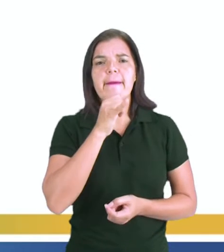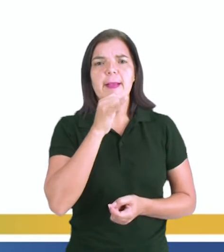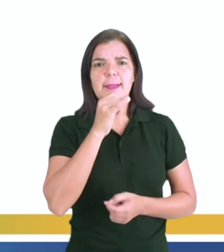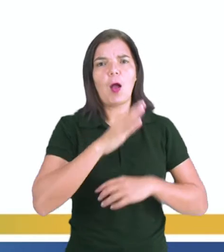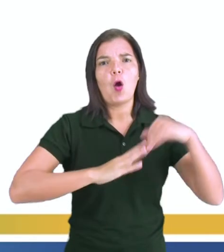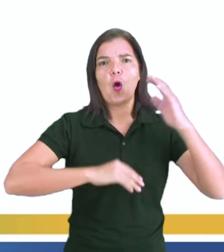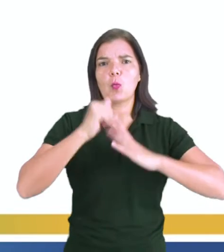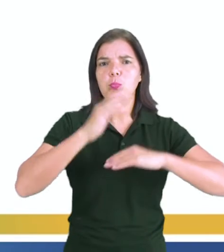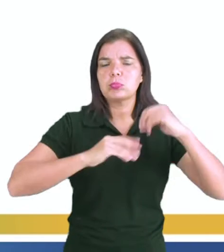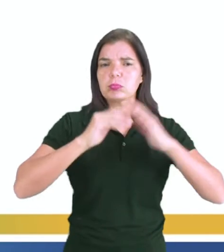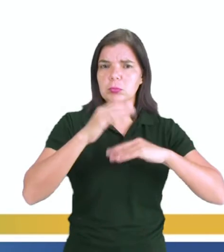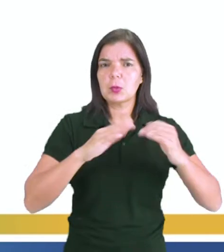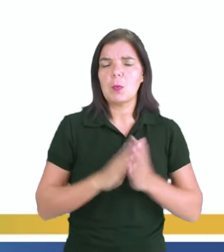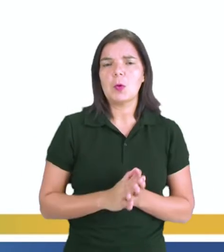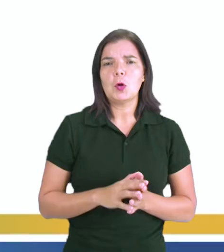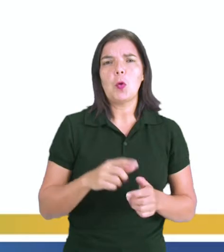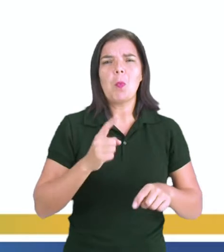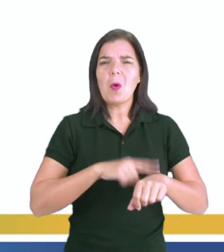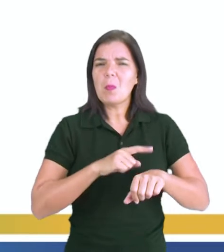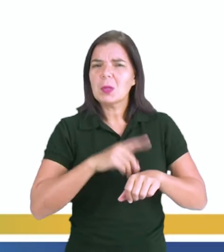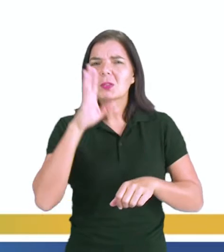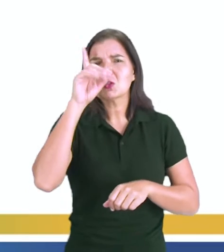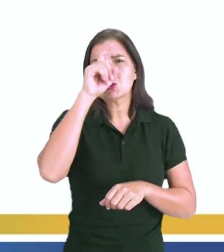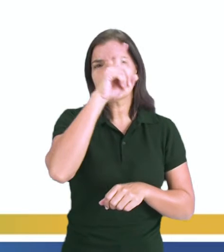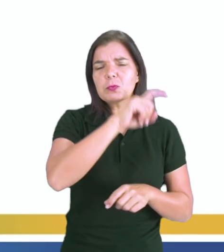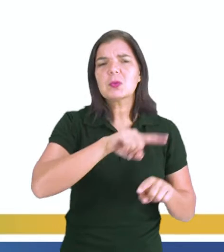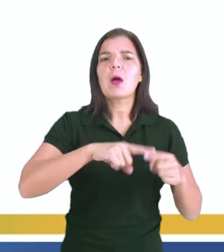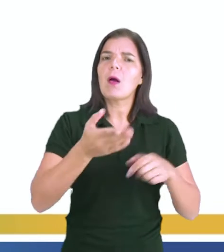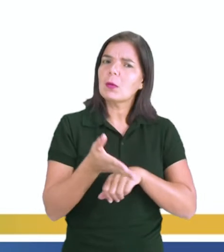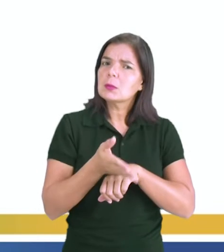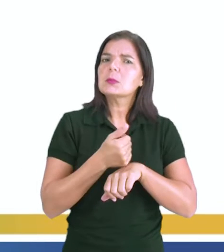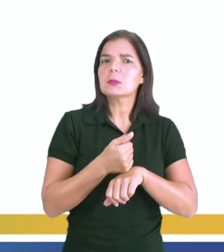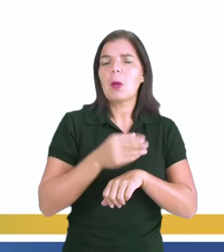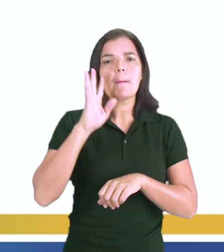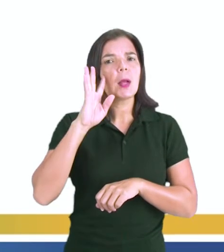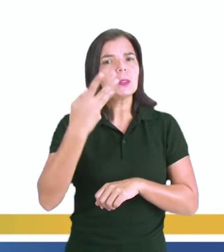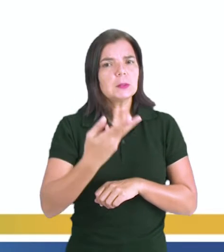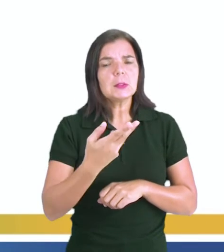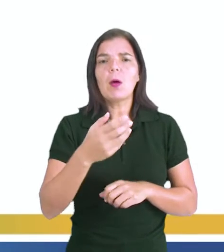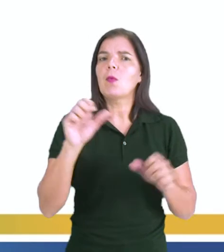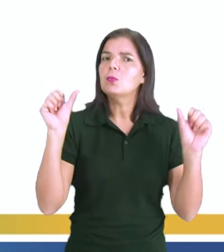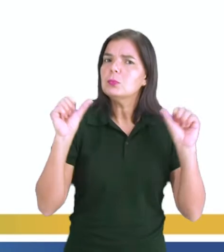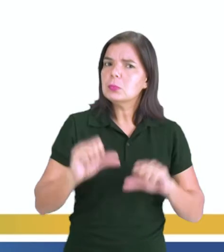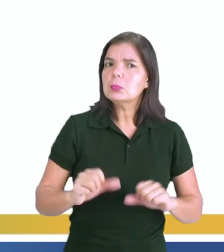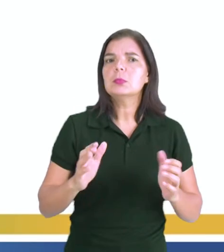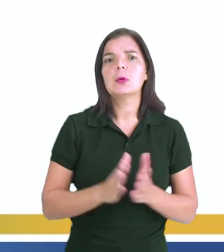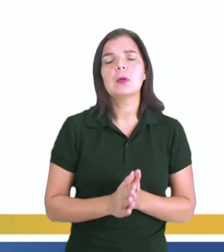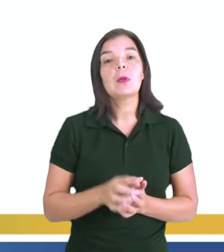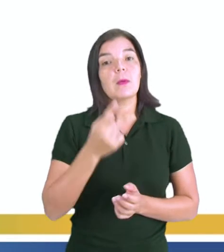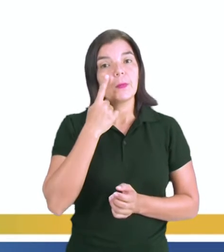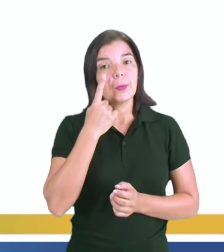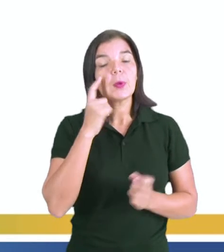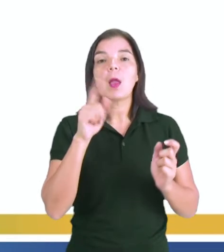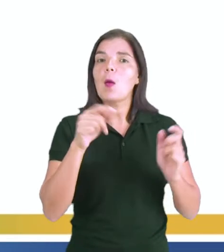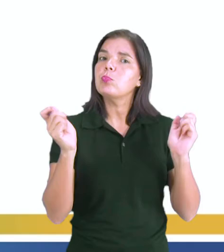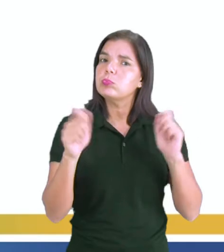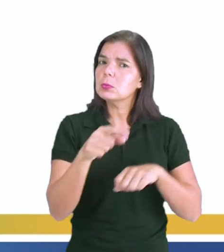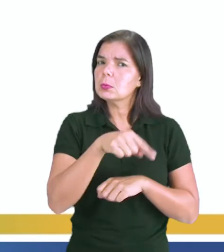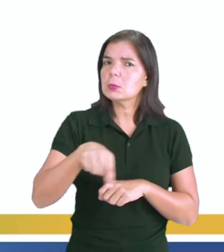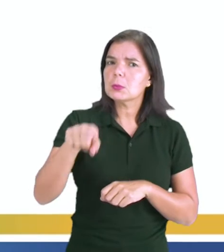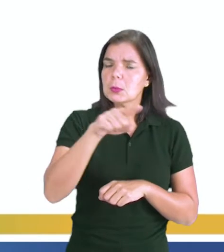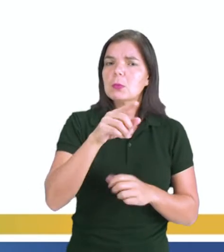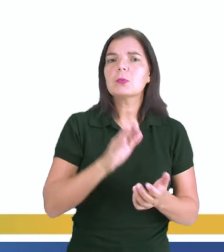a profissão naquele lugar terrível. Aceite que é muito cedo para uma decisão tão grave. Considerem que é possível que